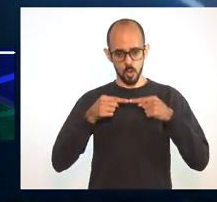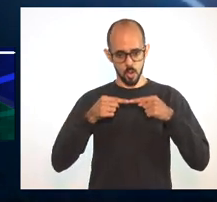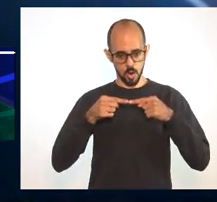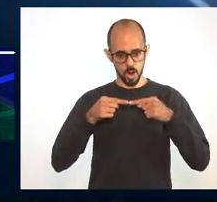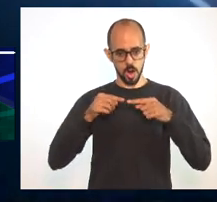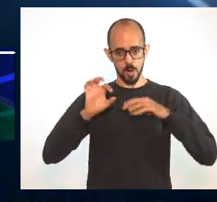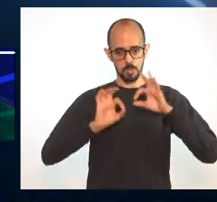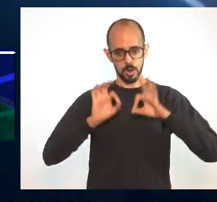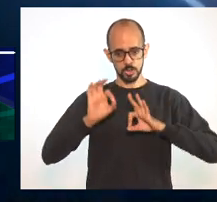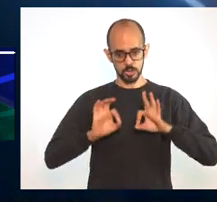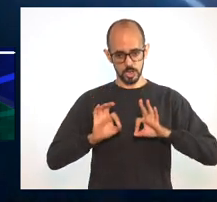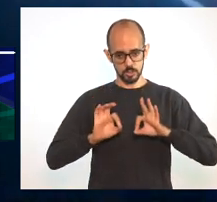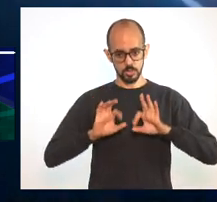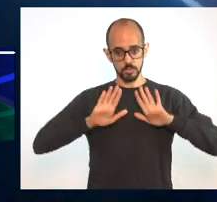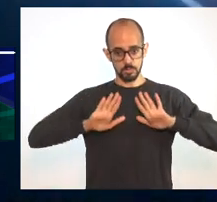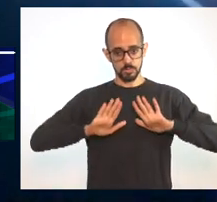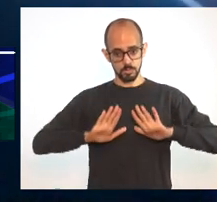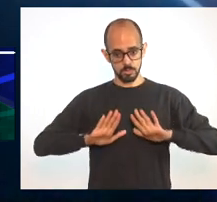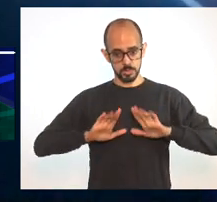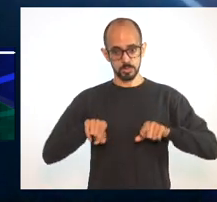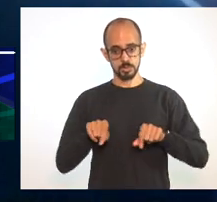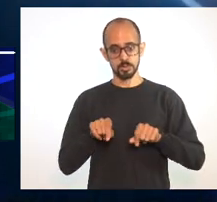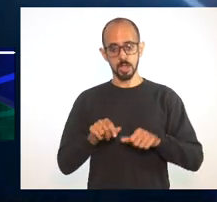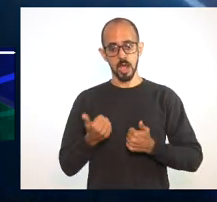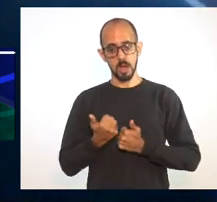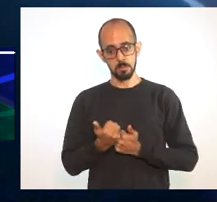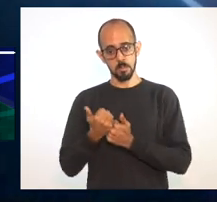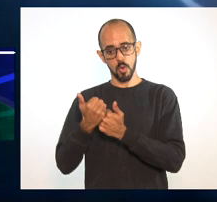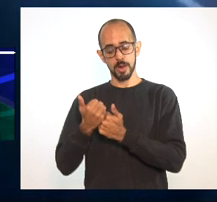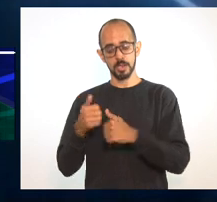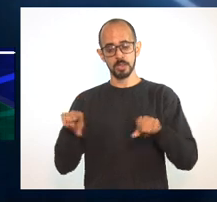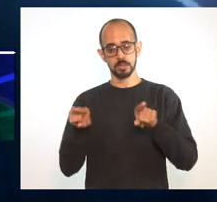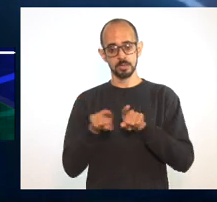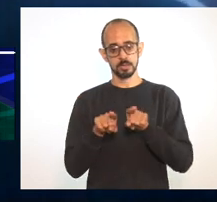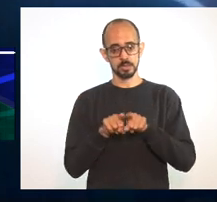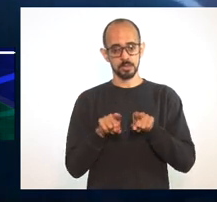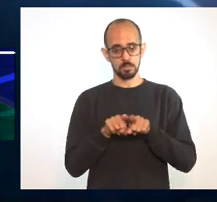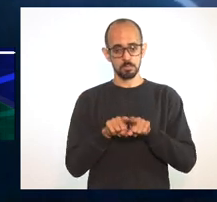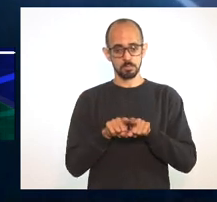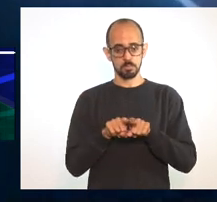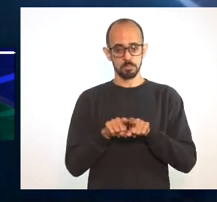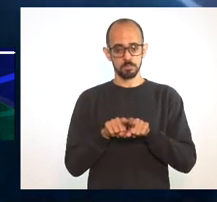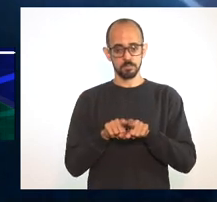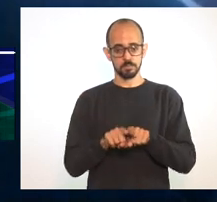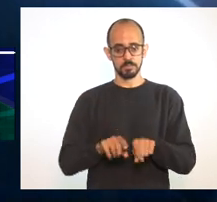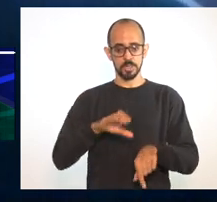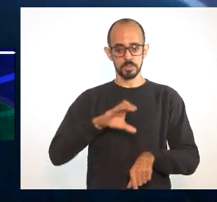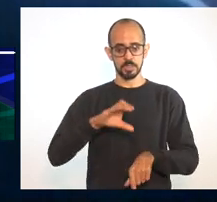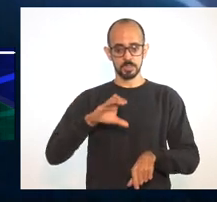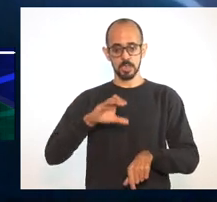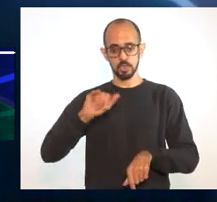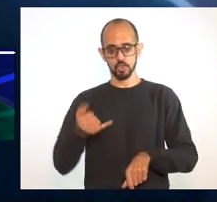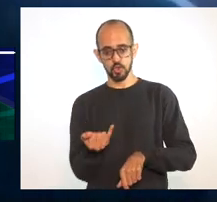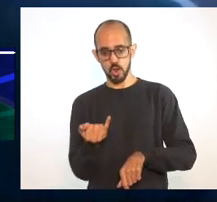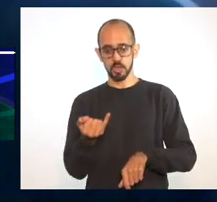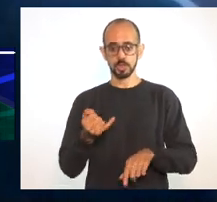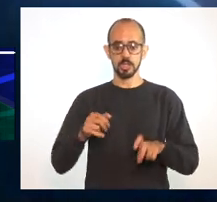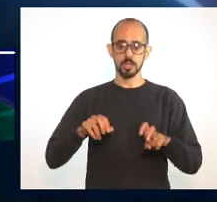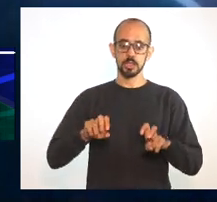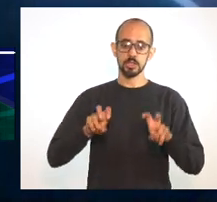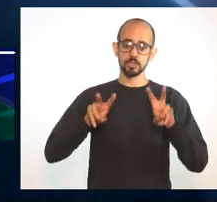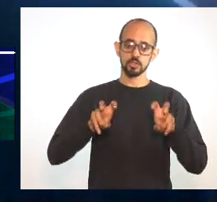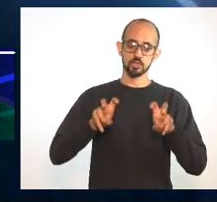projeto e apoia a posição da CCJ em relação